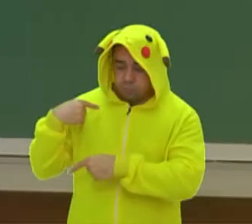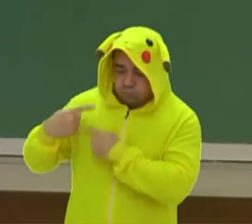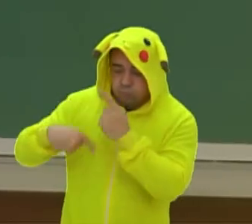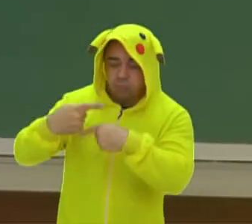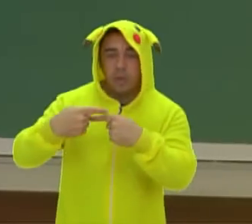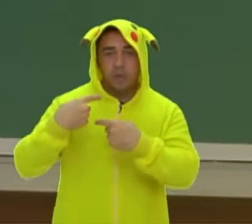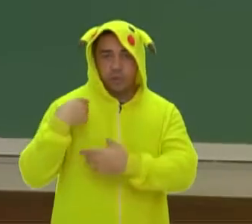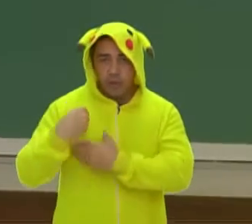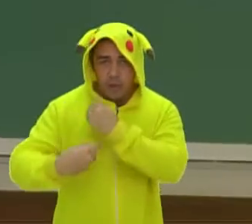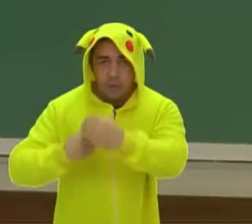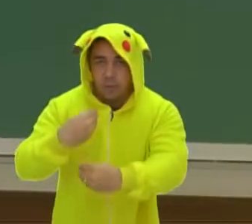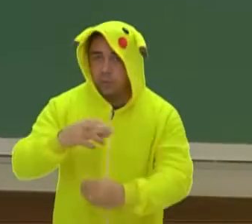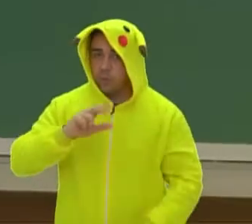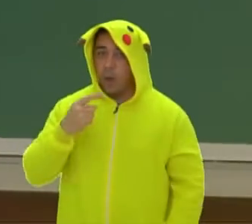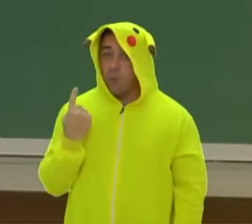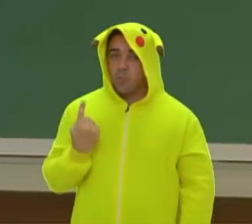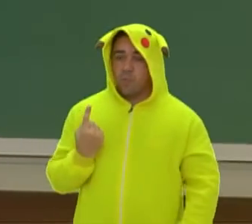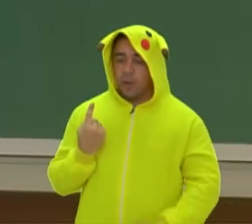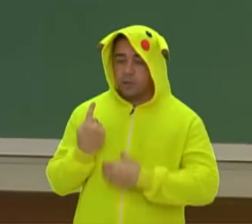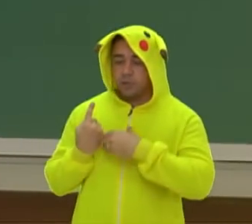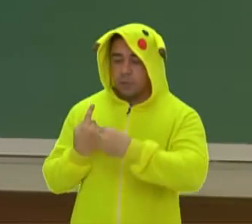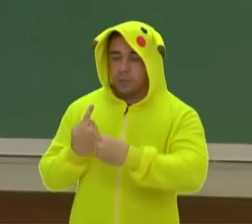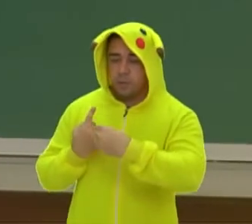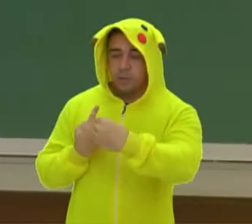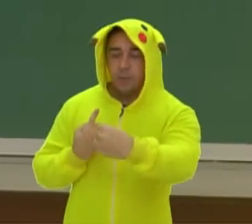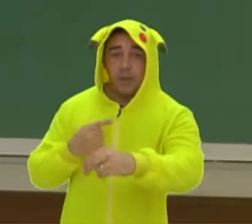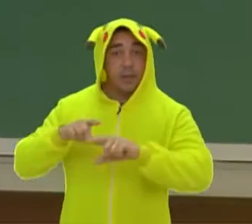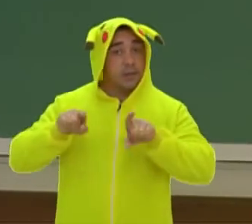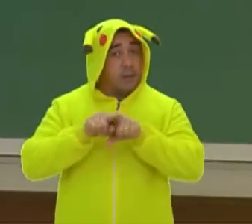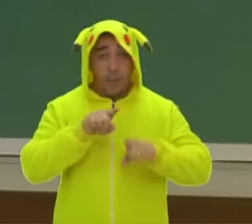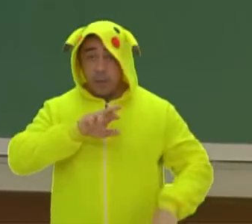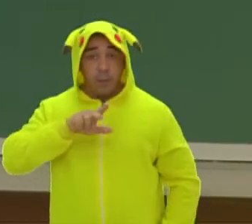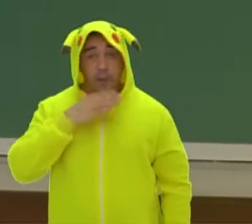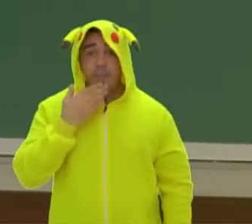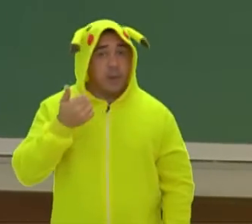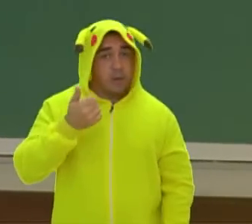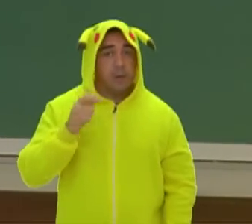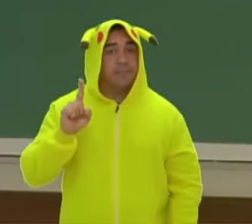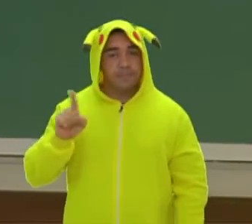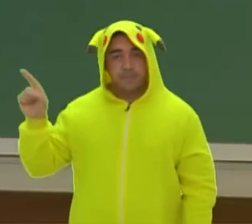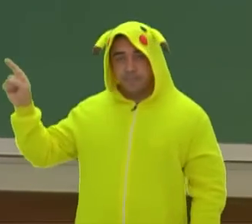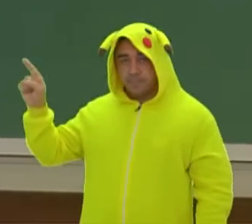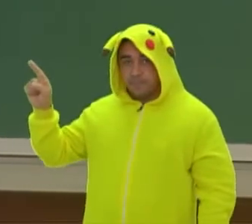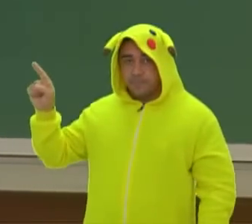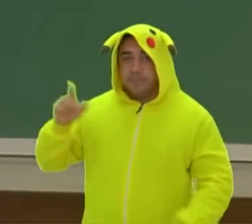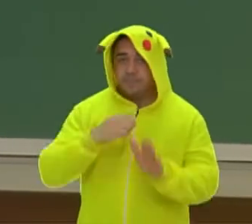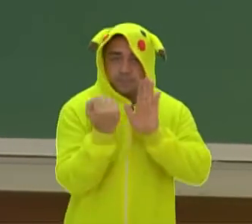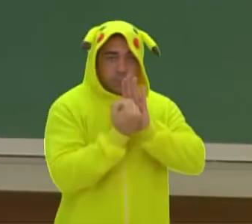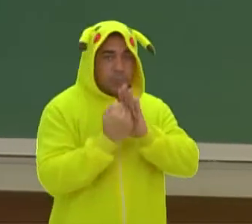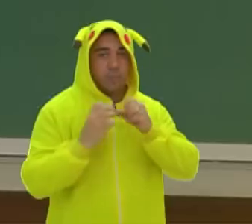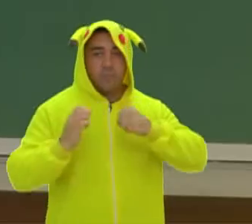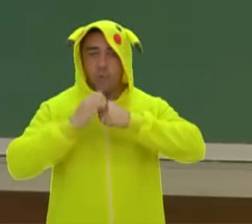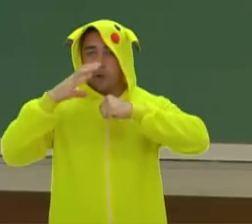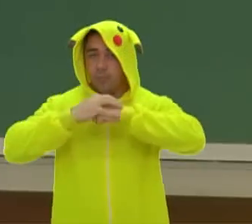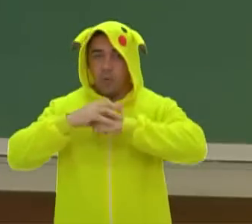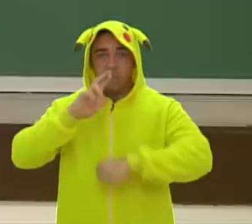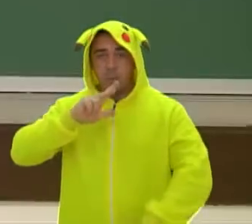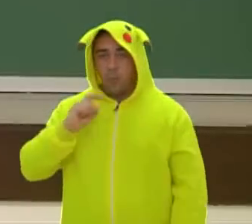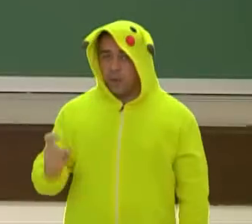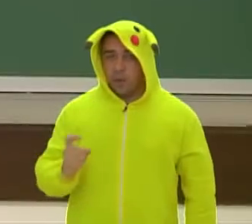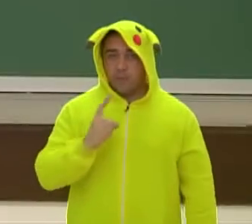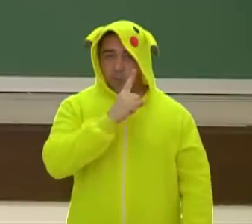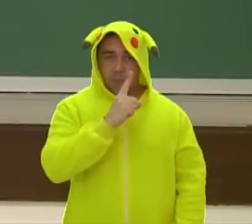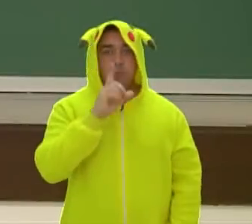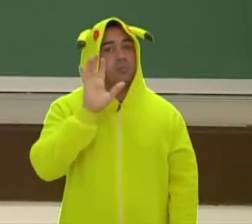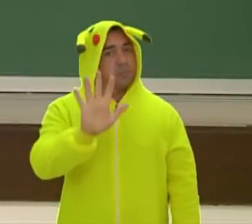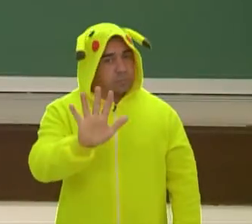não uma geração só. E também não deixa o indivíduo melhor, como estava dizendo o exercício. Então, Pokémon não evolui. Não esqueçam disso, gente, tá? É